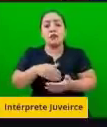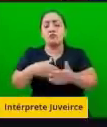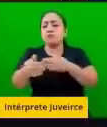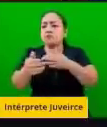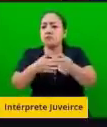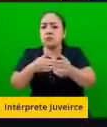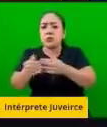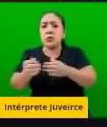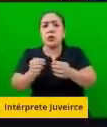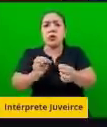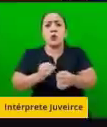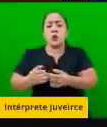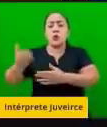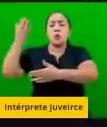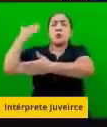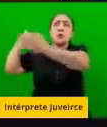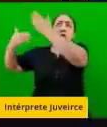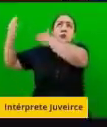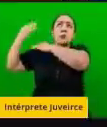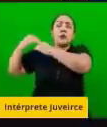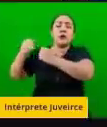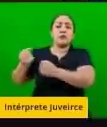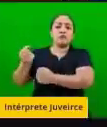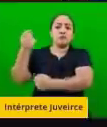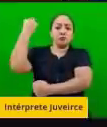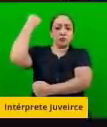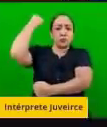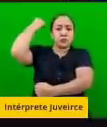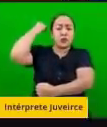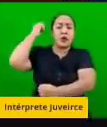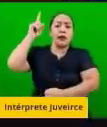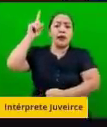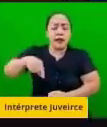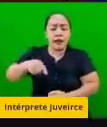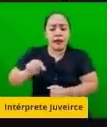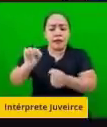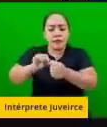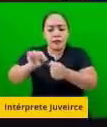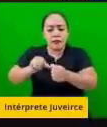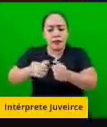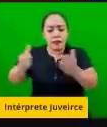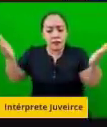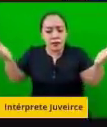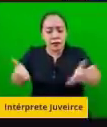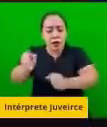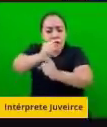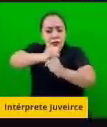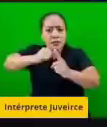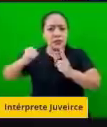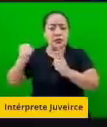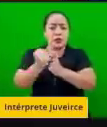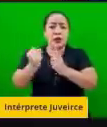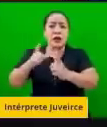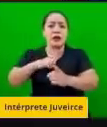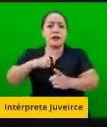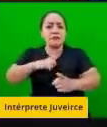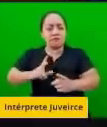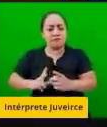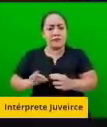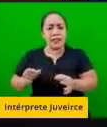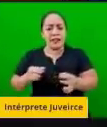conta do passado. É um produto da sociedade que o fabricou, segundo as relações de forças que detinham o